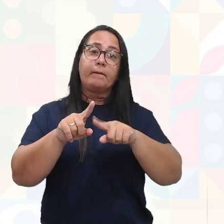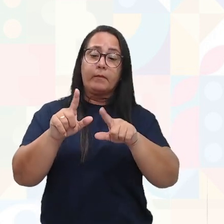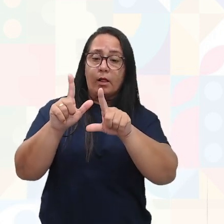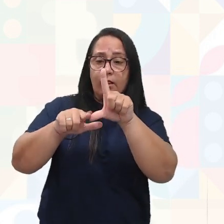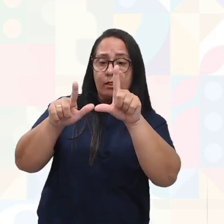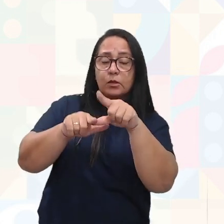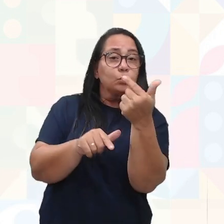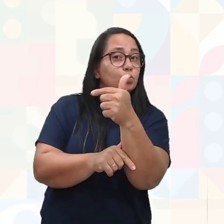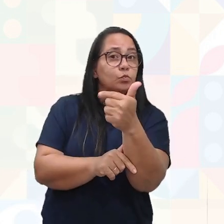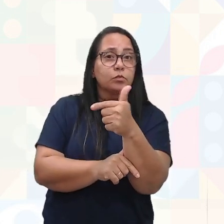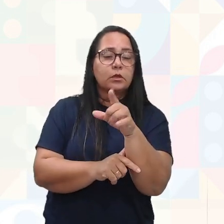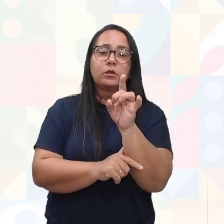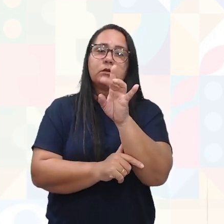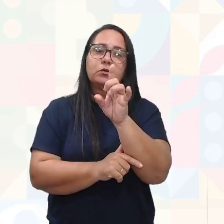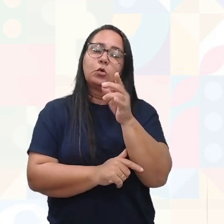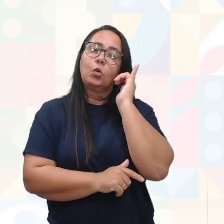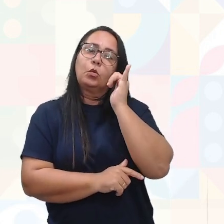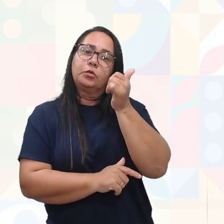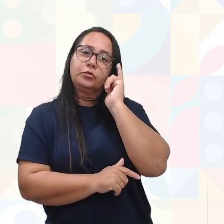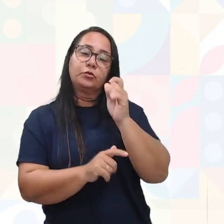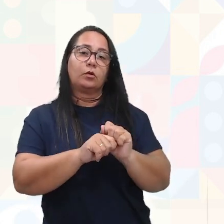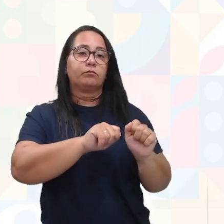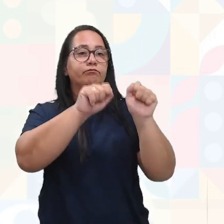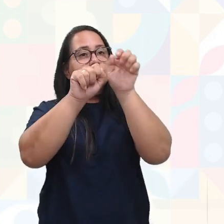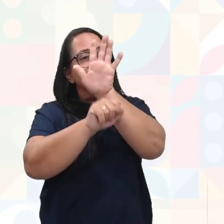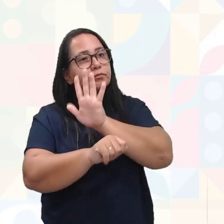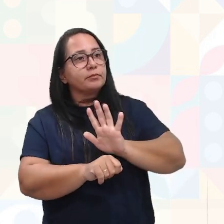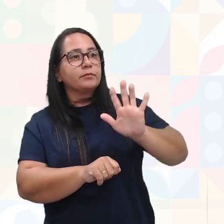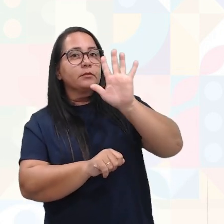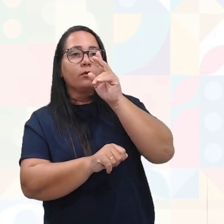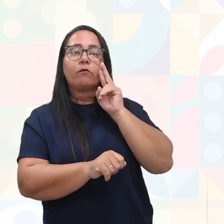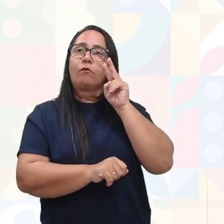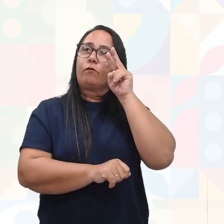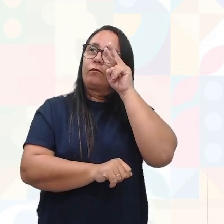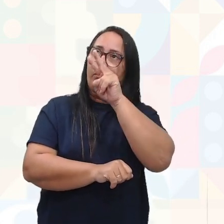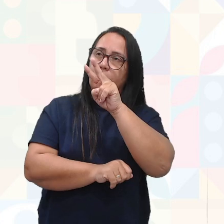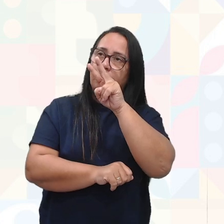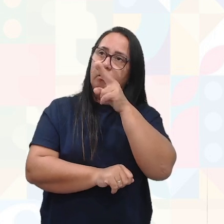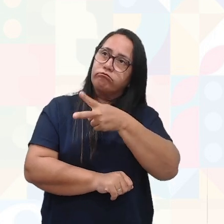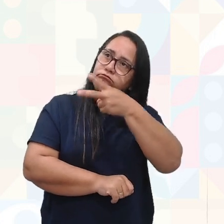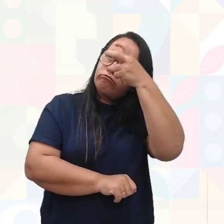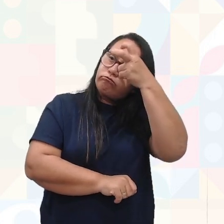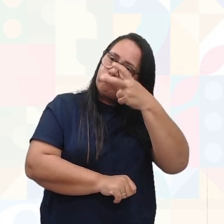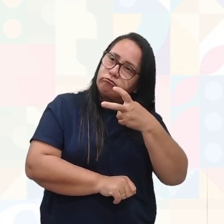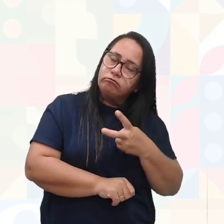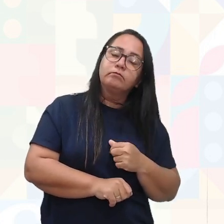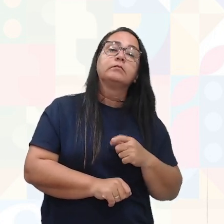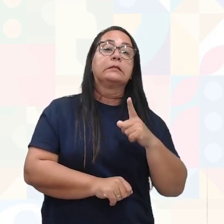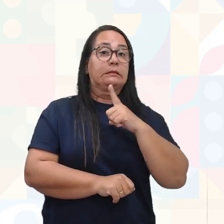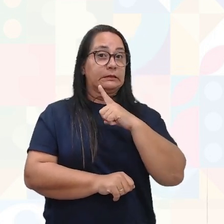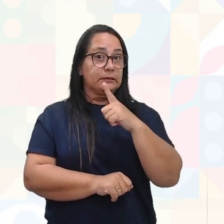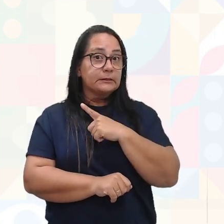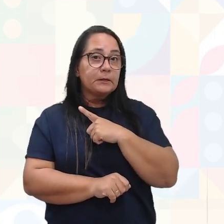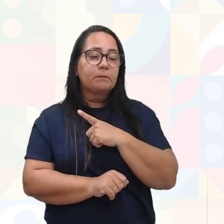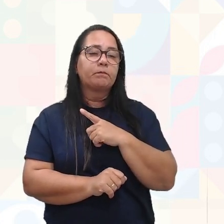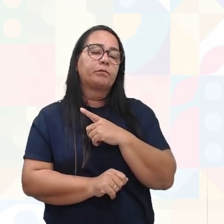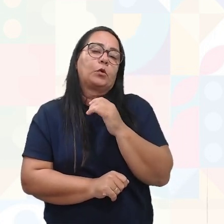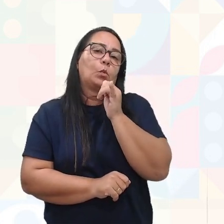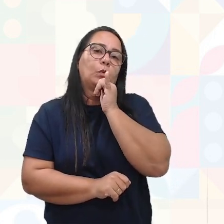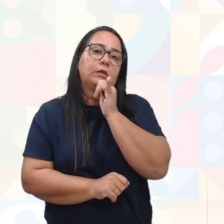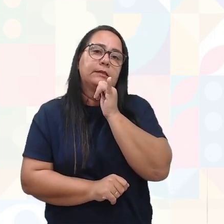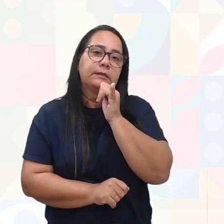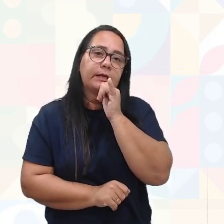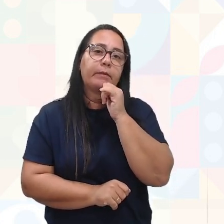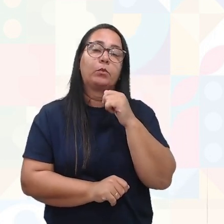está lá escrito. É só contando a história, porque a pessoa vai olhar para a fotografia e vai contar a história daquela fotografia. Ah, é uma fotografia